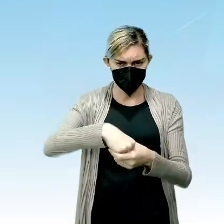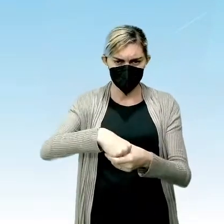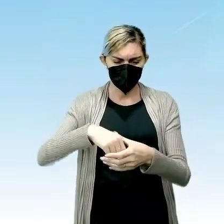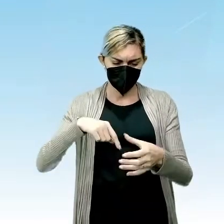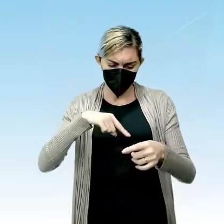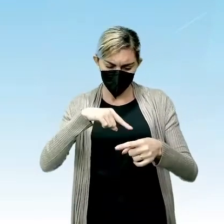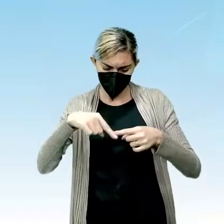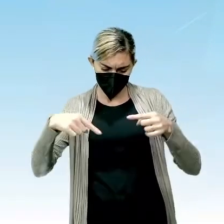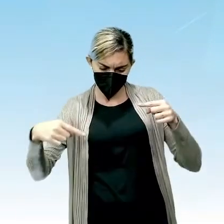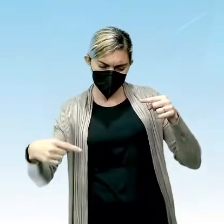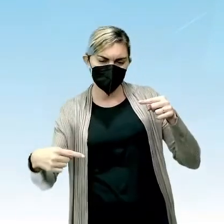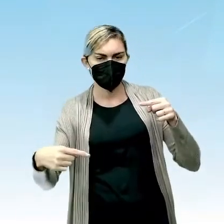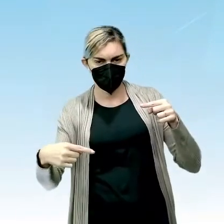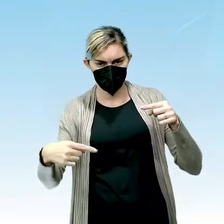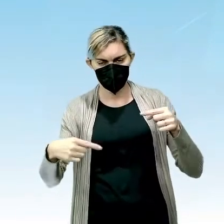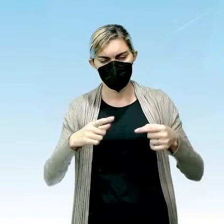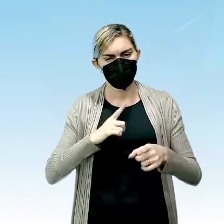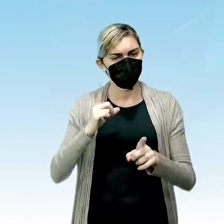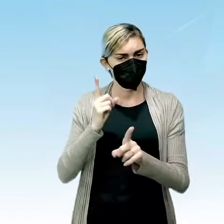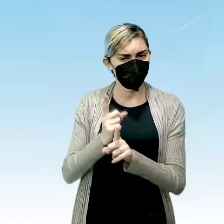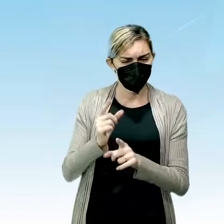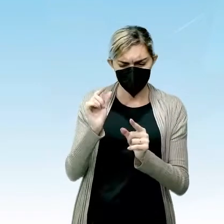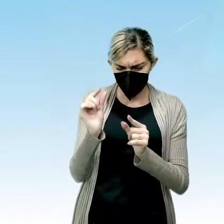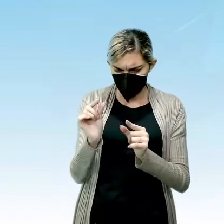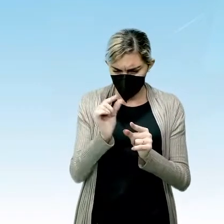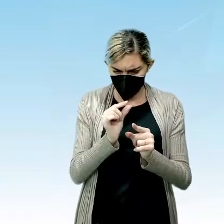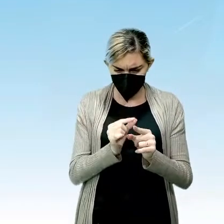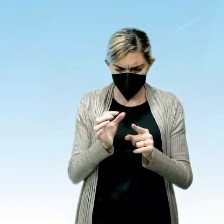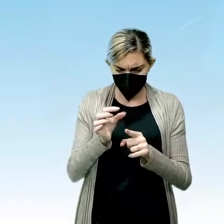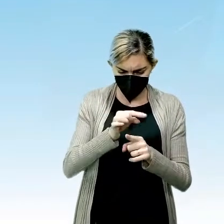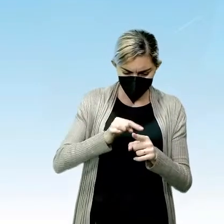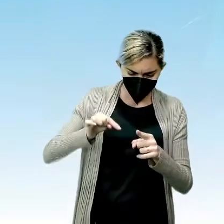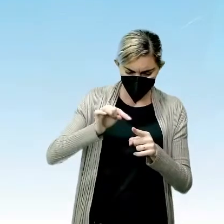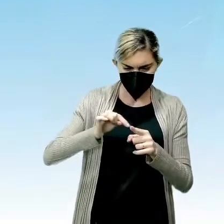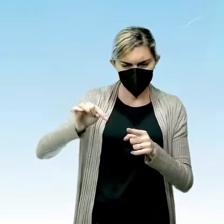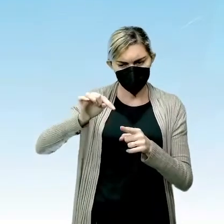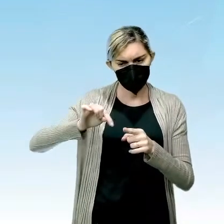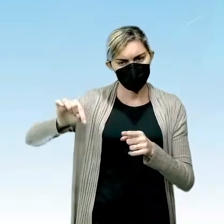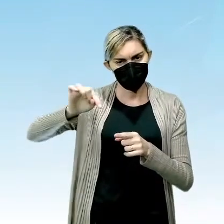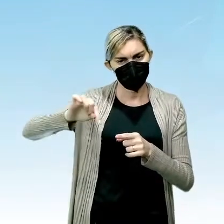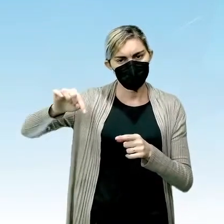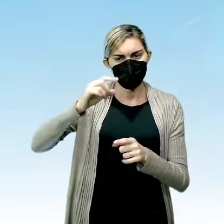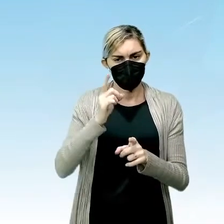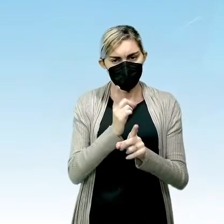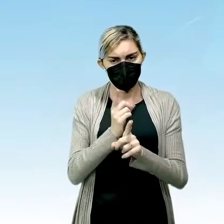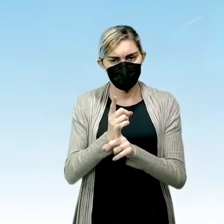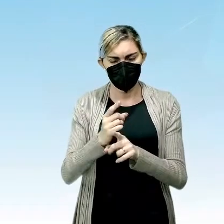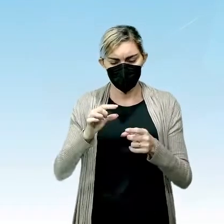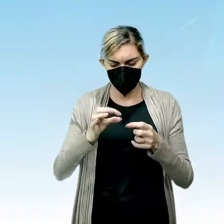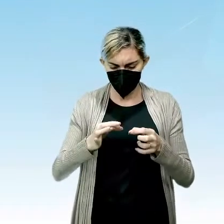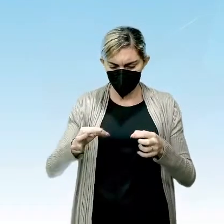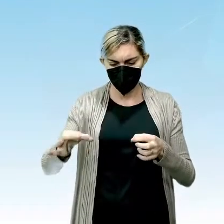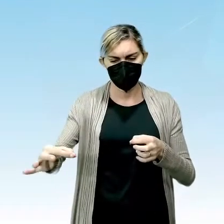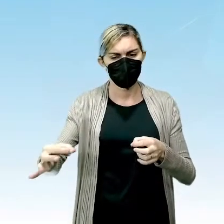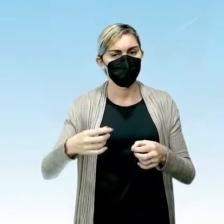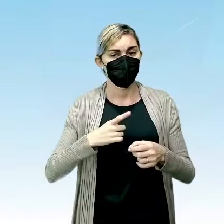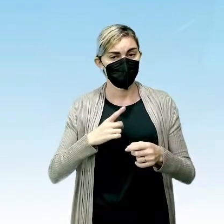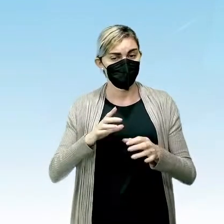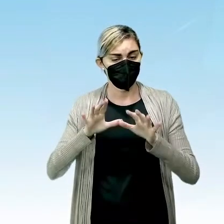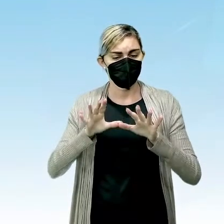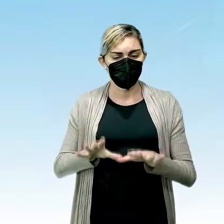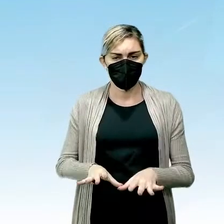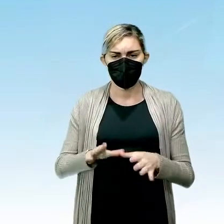são encontrados ali pequenos discos que são denominados de tilacoides, que vão ficar em